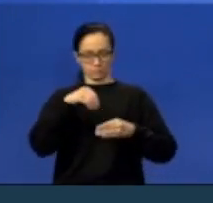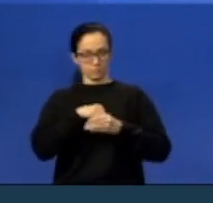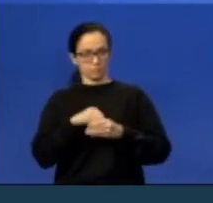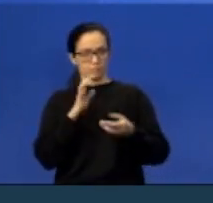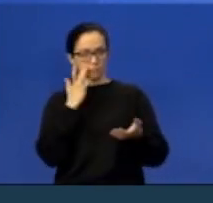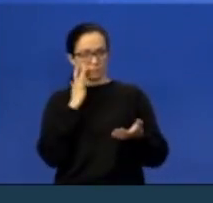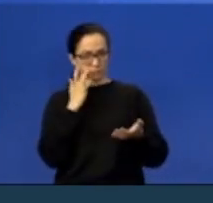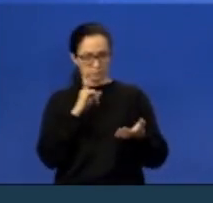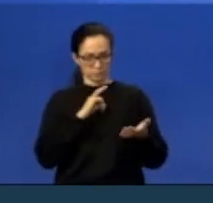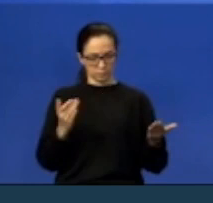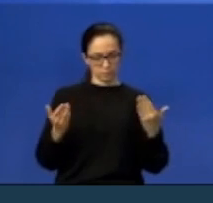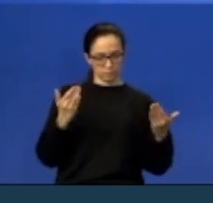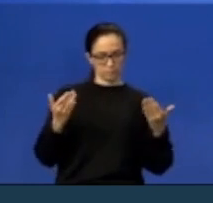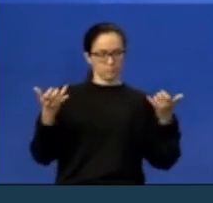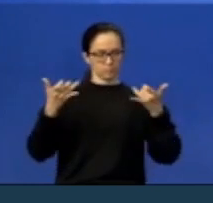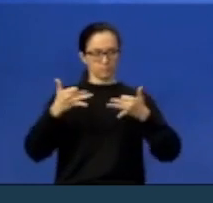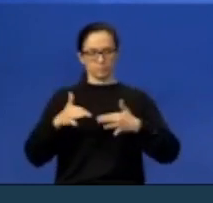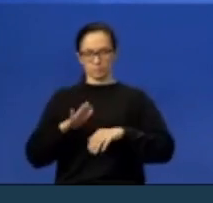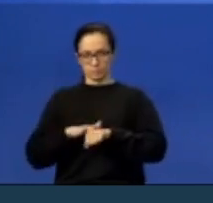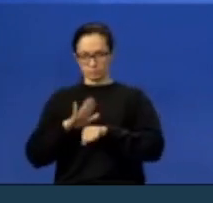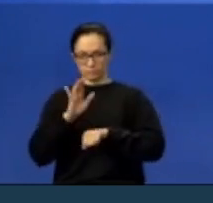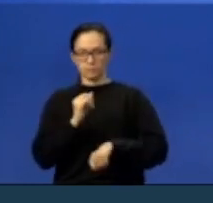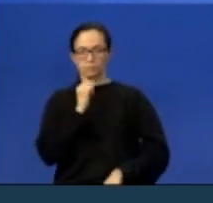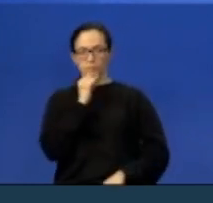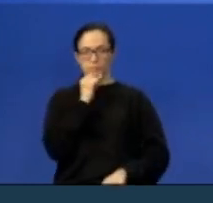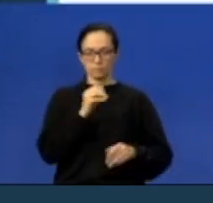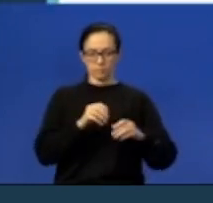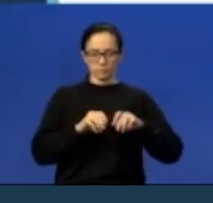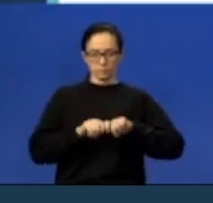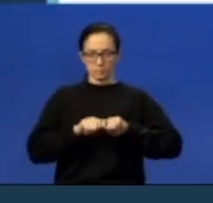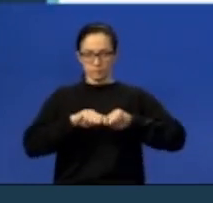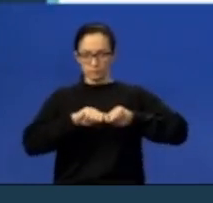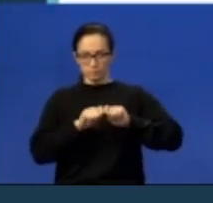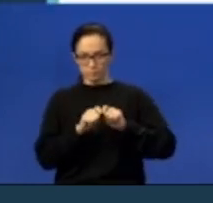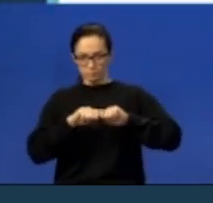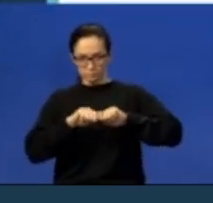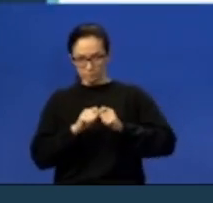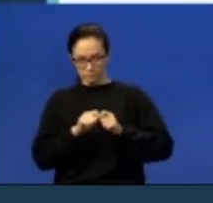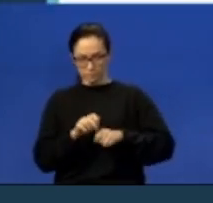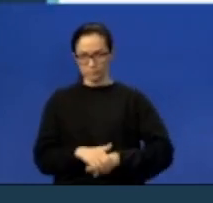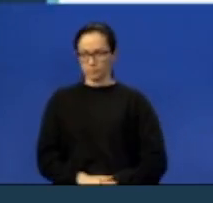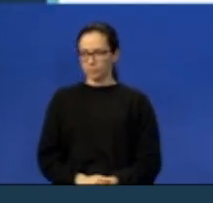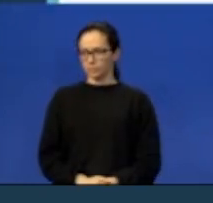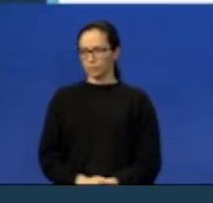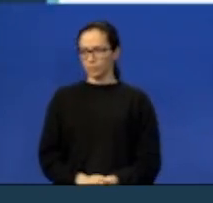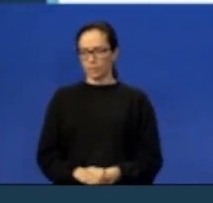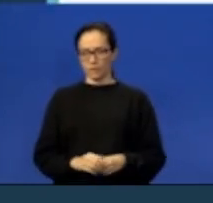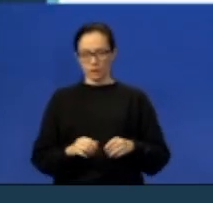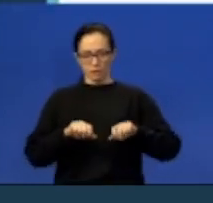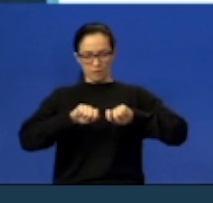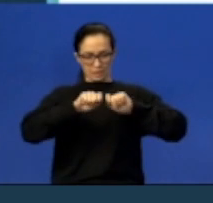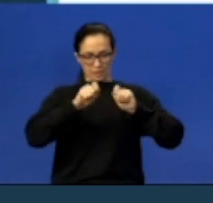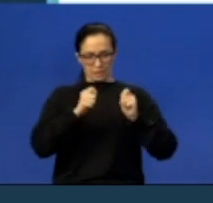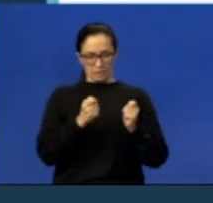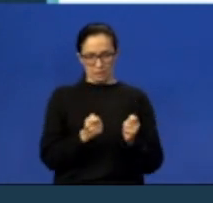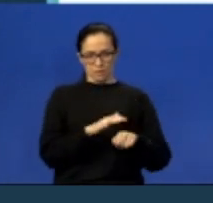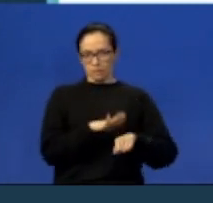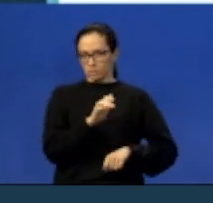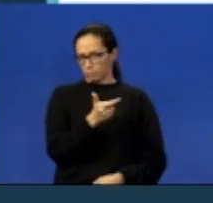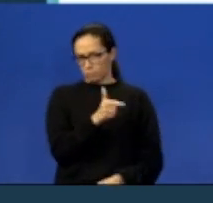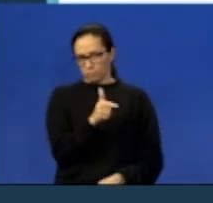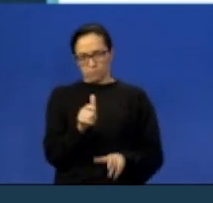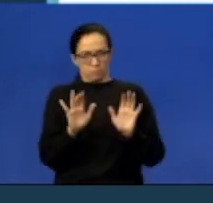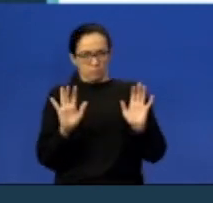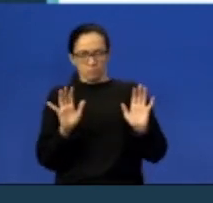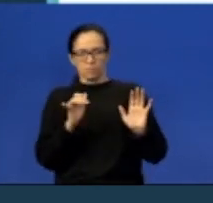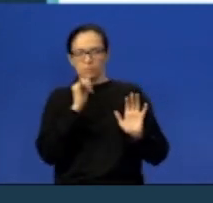tecido ósseo. Então, a região elástica, ela sofre pouca deformação, frente a uma carga elevada. Então, se eu coloco uma carga